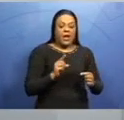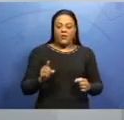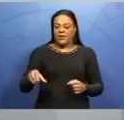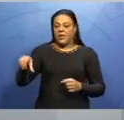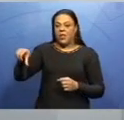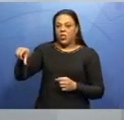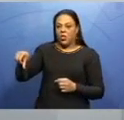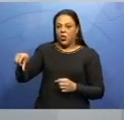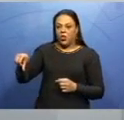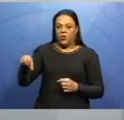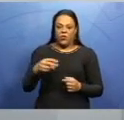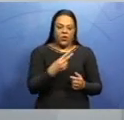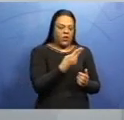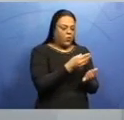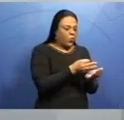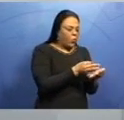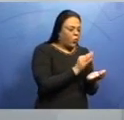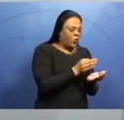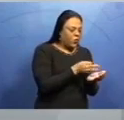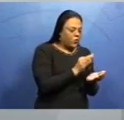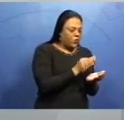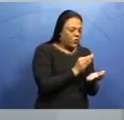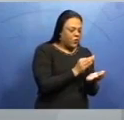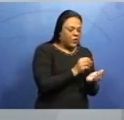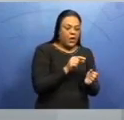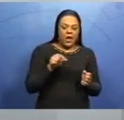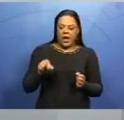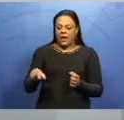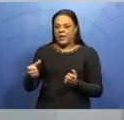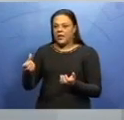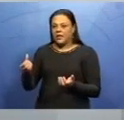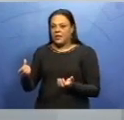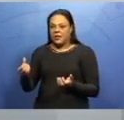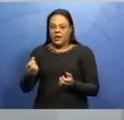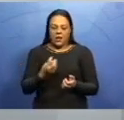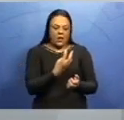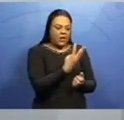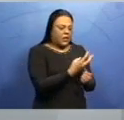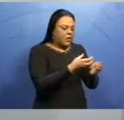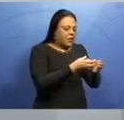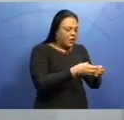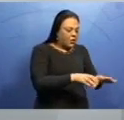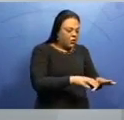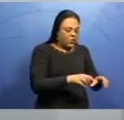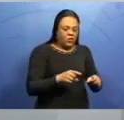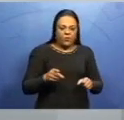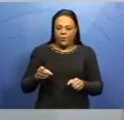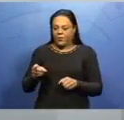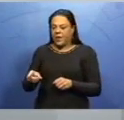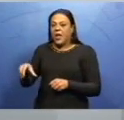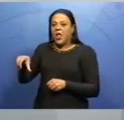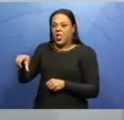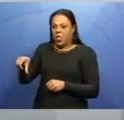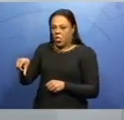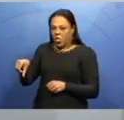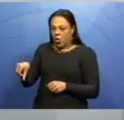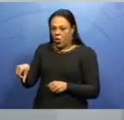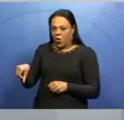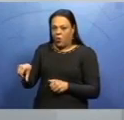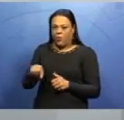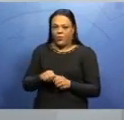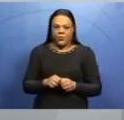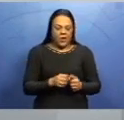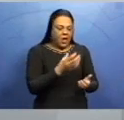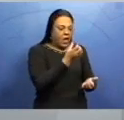de chá, vai usar 6. 3 ovos, ela vai usar 9.